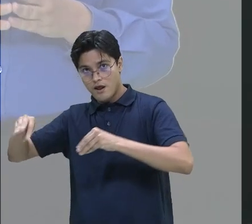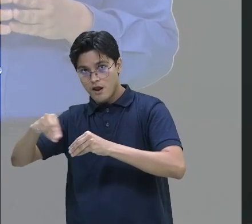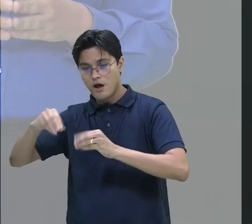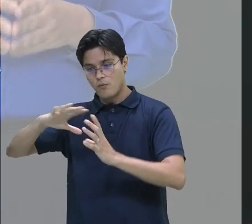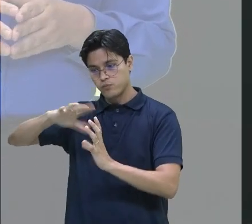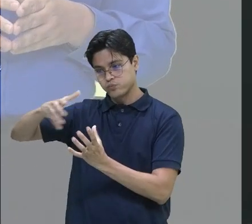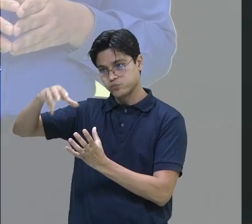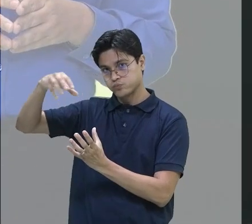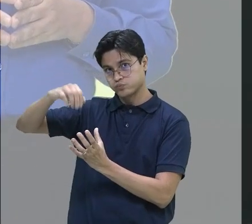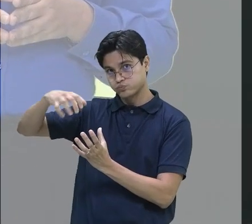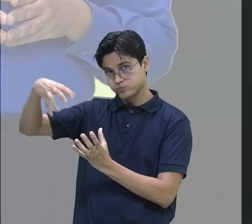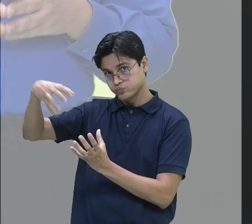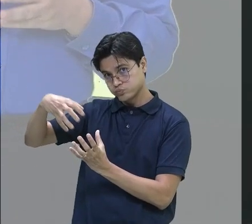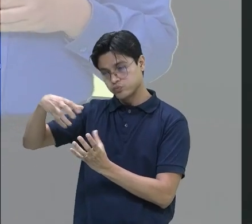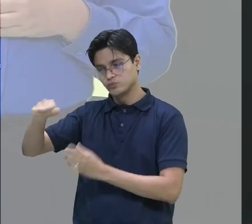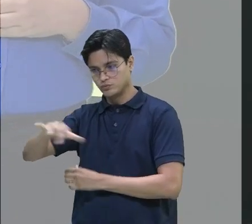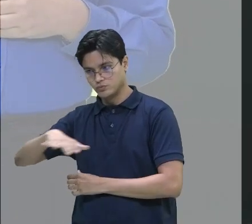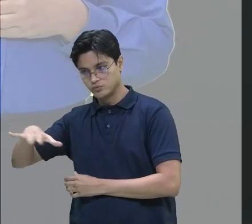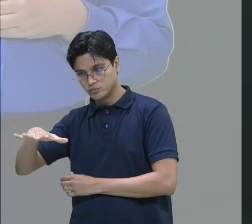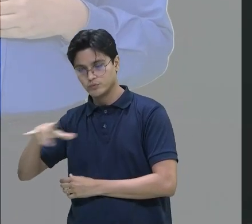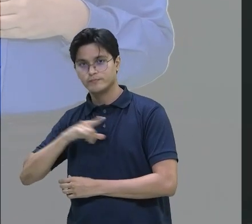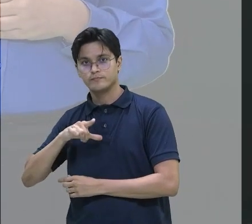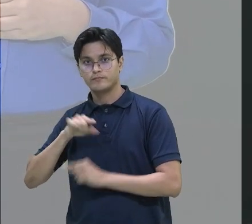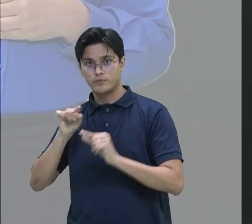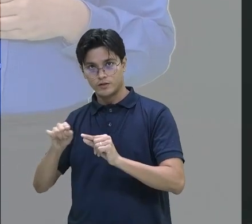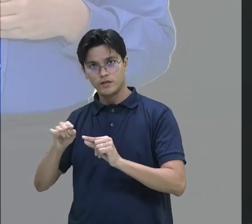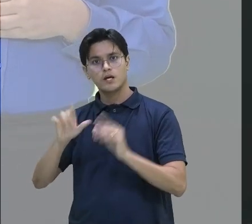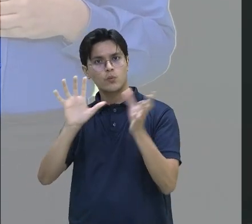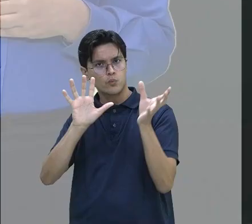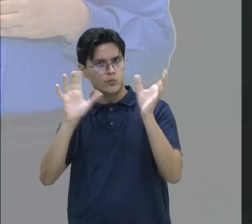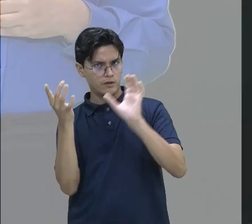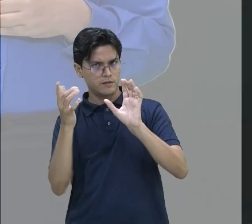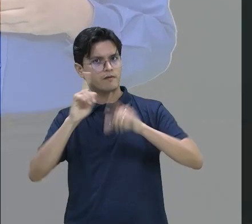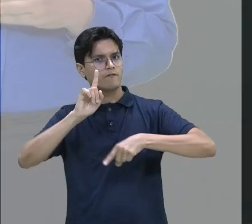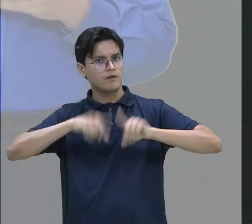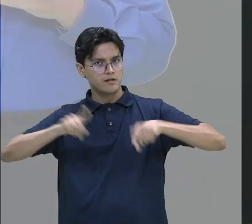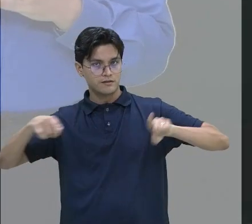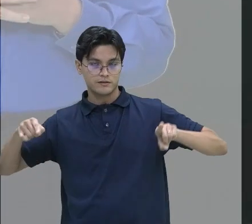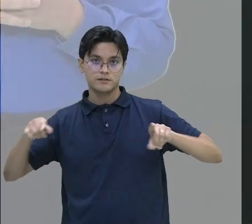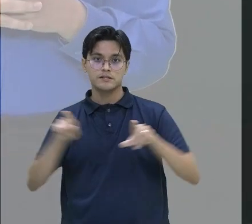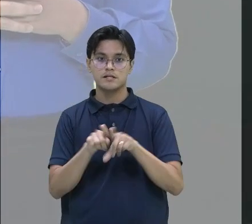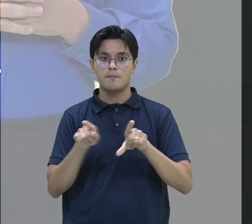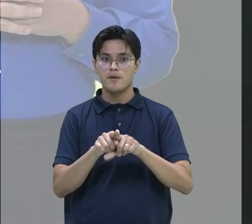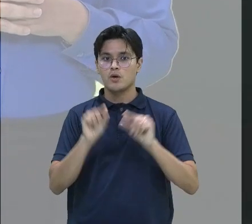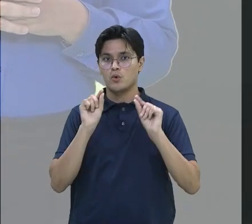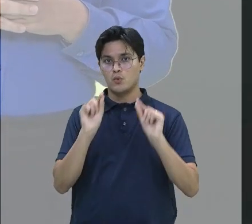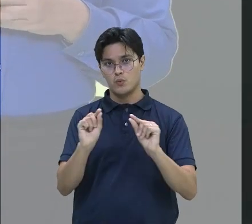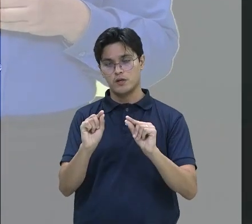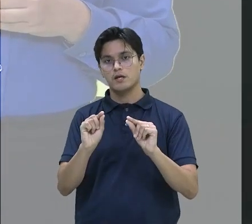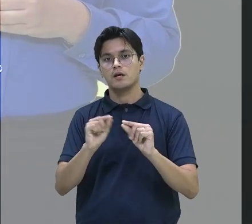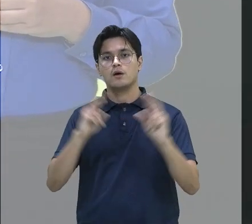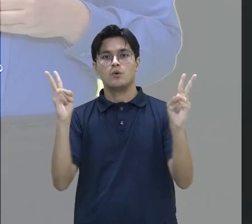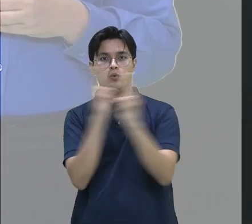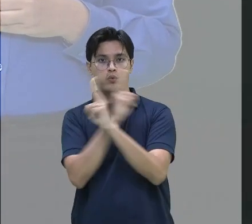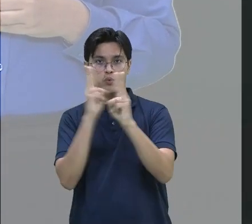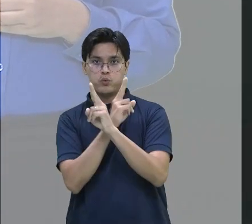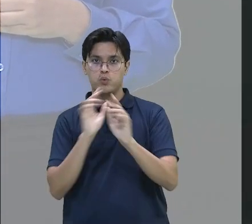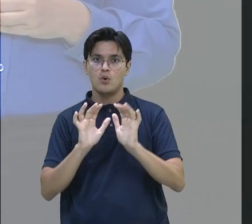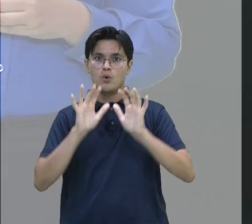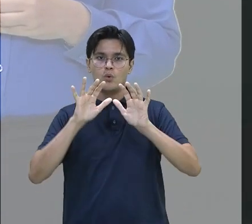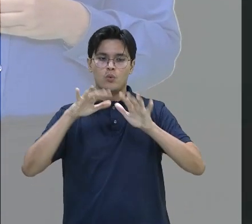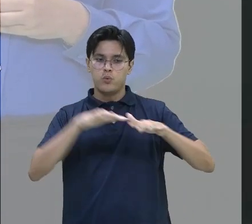clima mais estável. E as massas de ar também vão receber aí